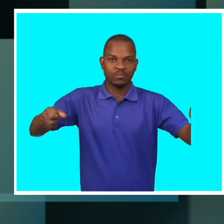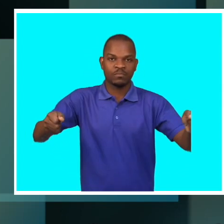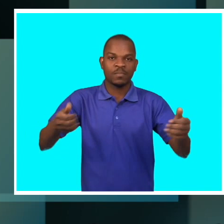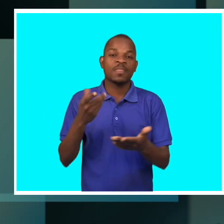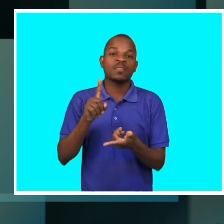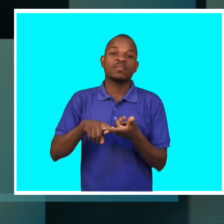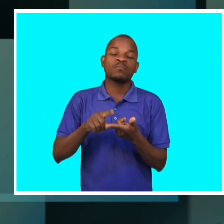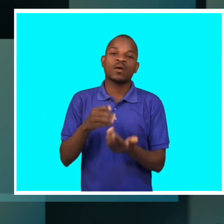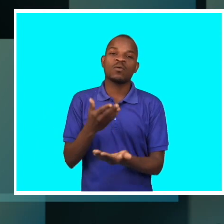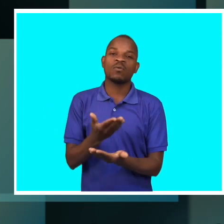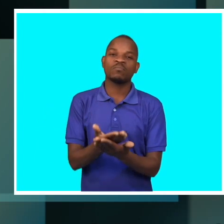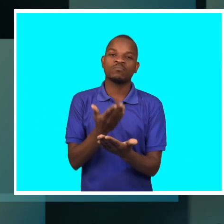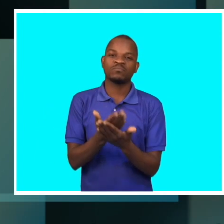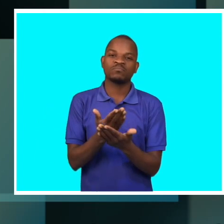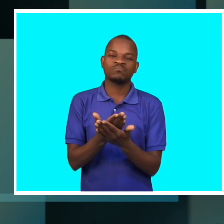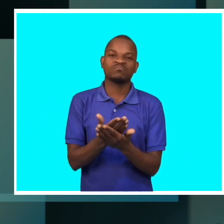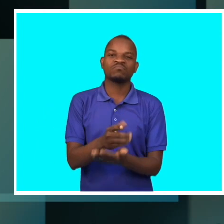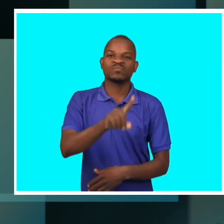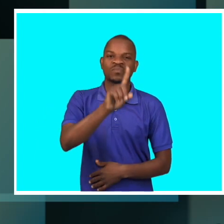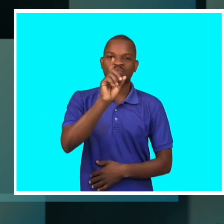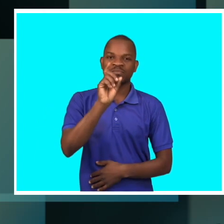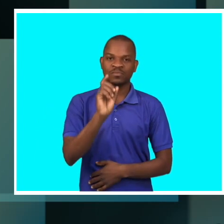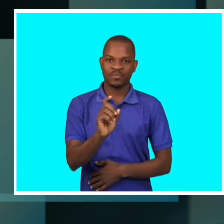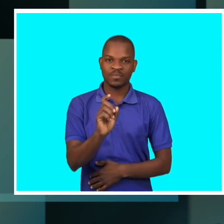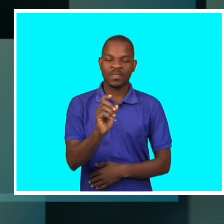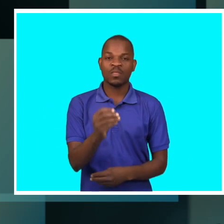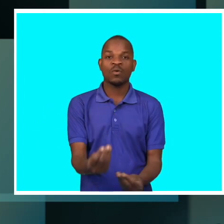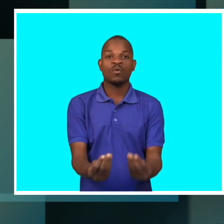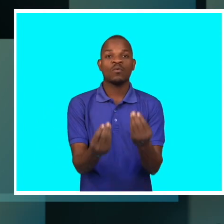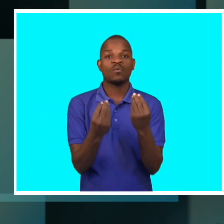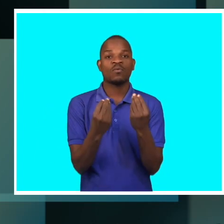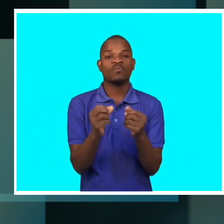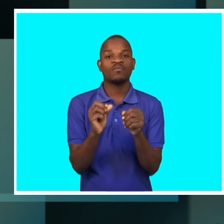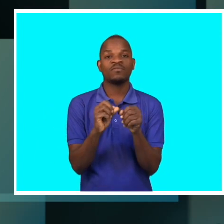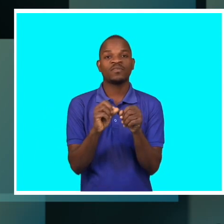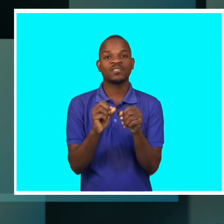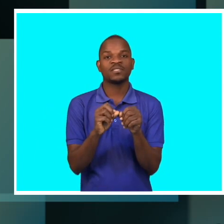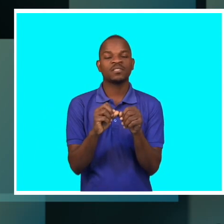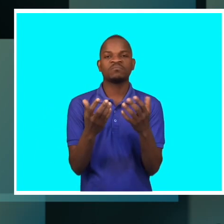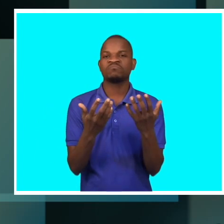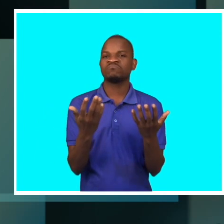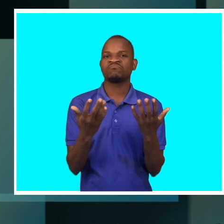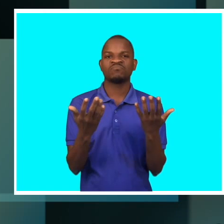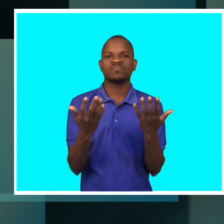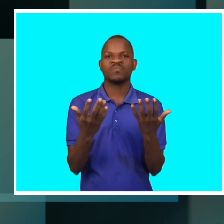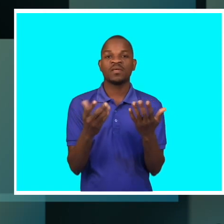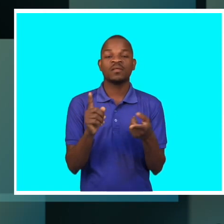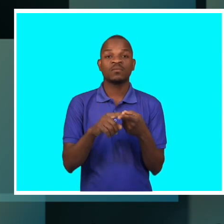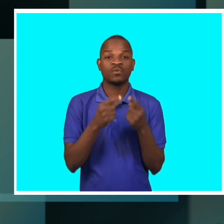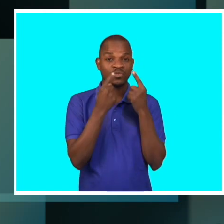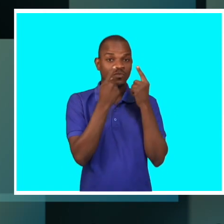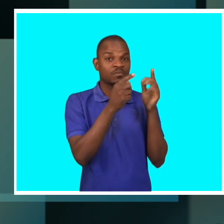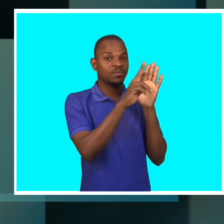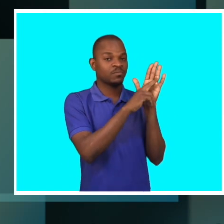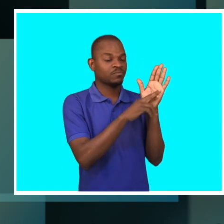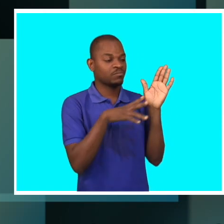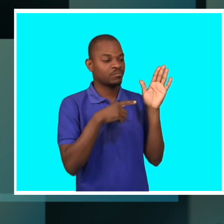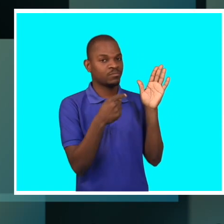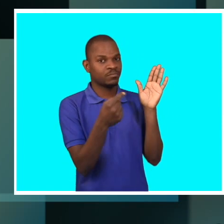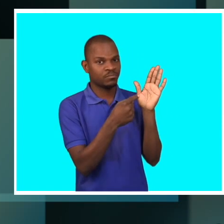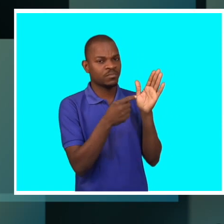gestor, como é que podemos ver que tipo de situação, olhando para estes